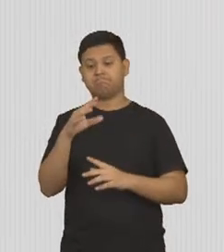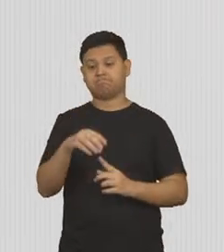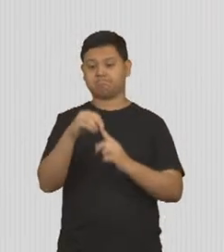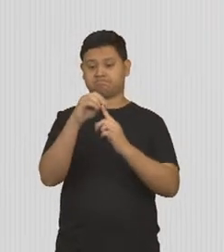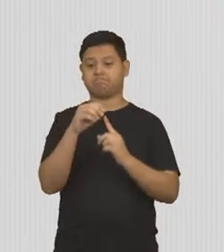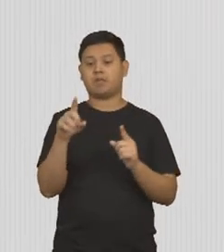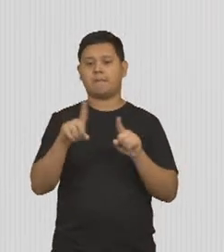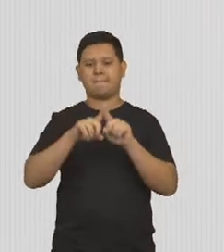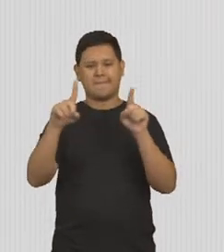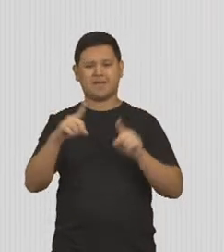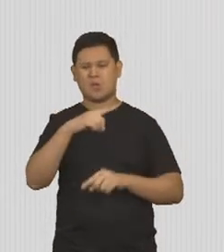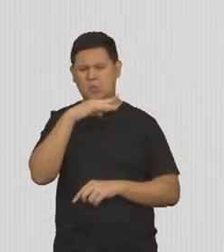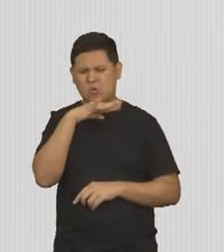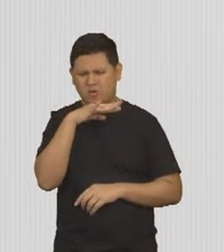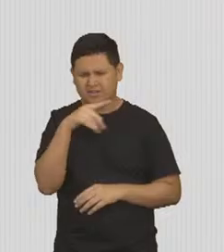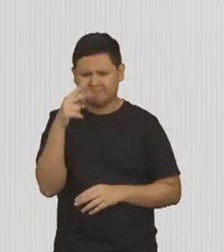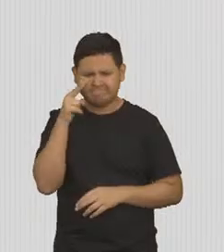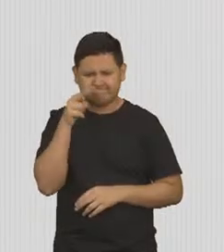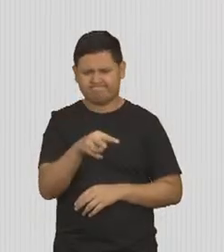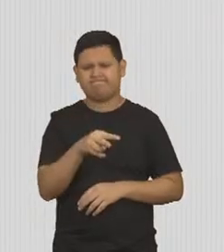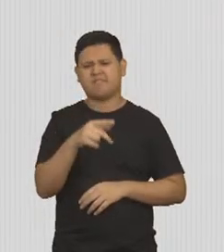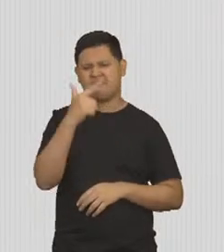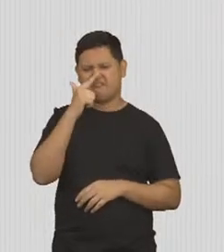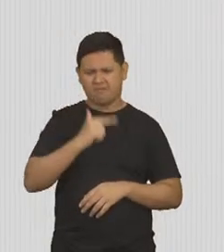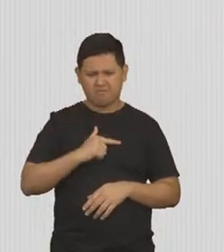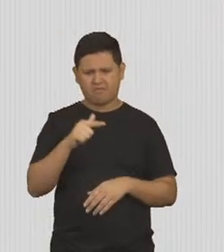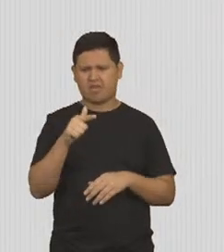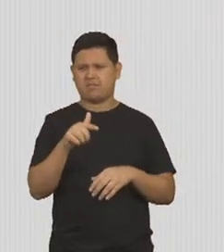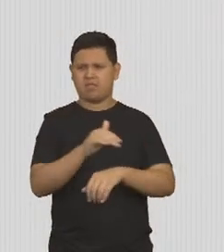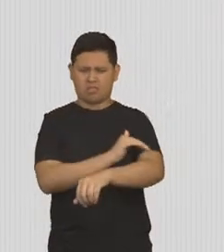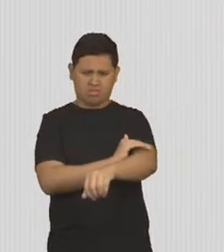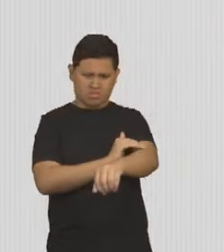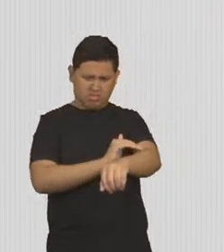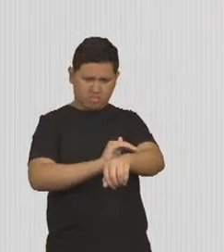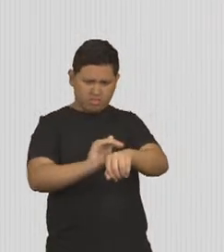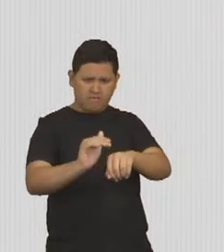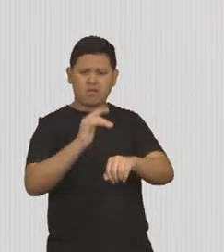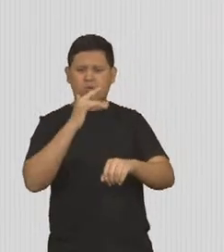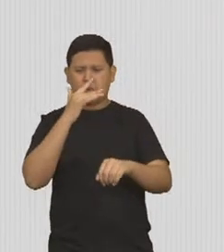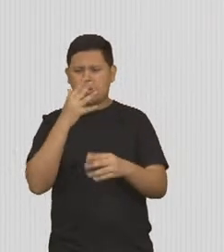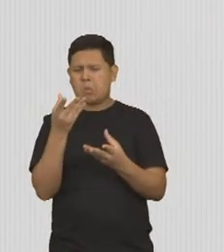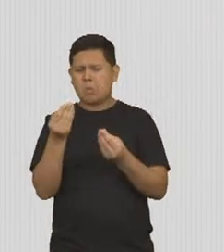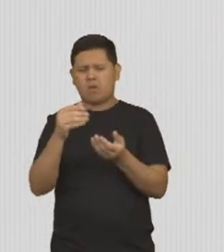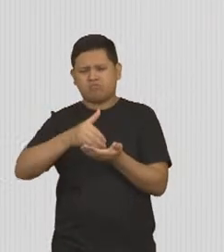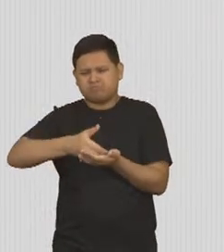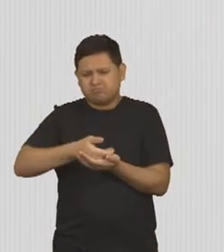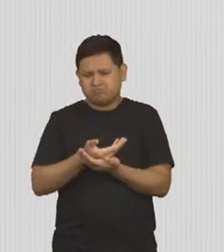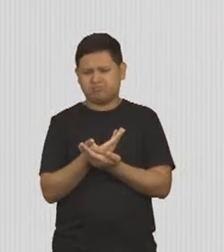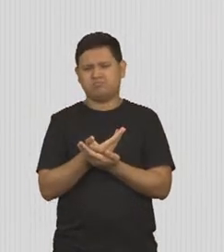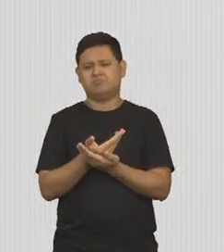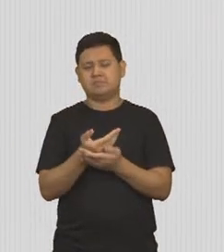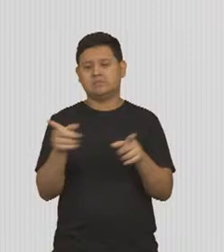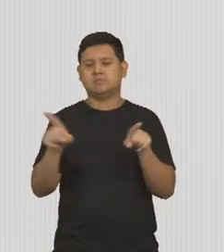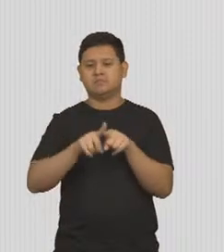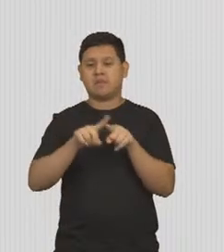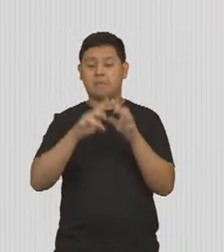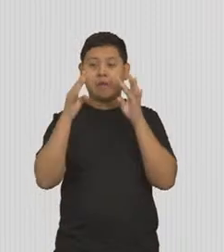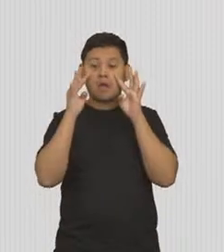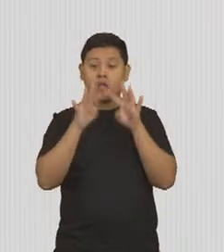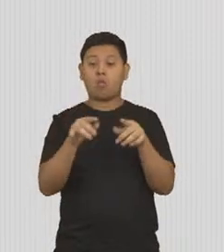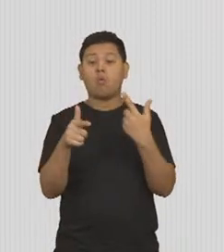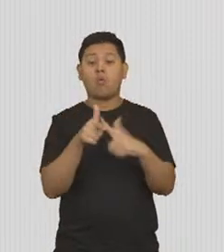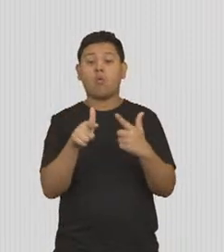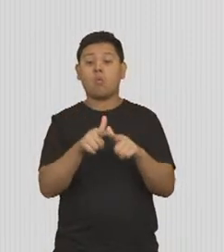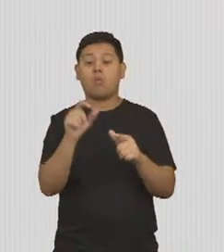mas está em péssimo estado de conservação. O asfaltamento está muito ruim, tem muitos buracos na via e o destaque do